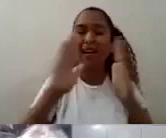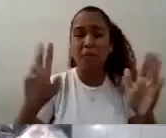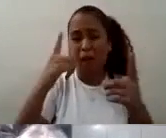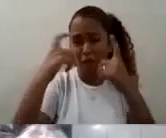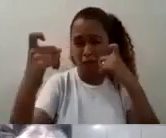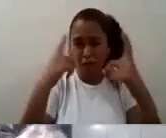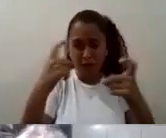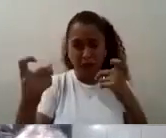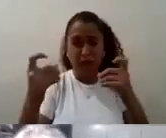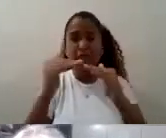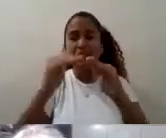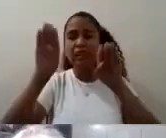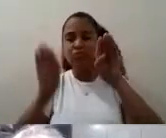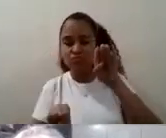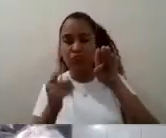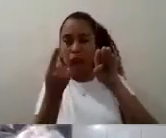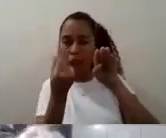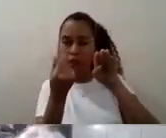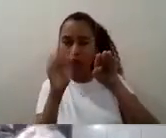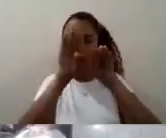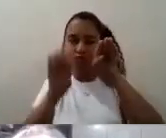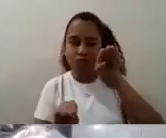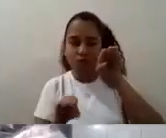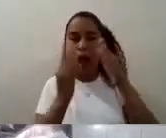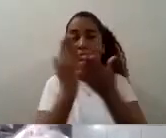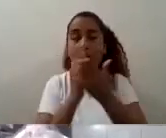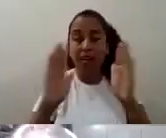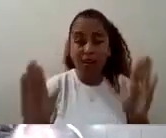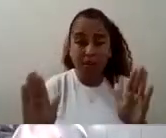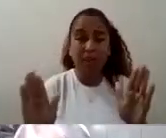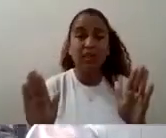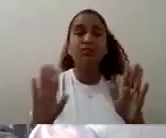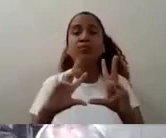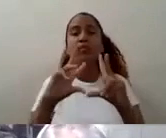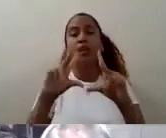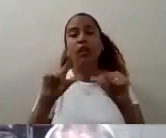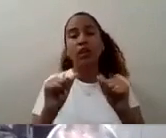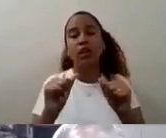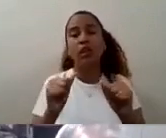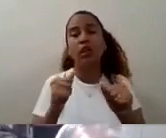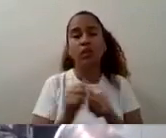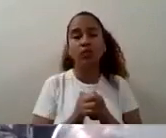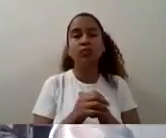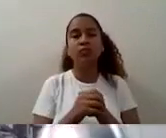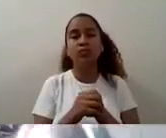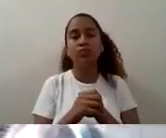violências, dos exclusivismos e das identidades confessionais. Adiante,